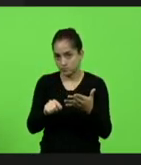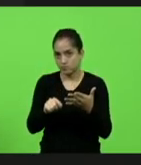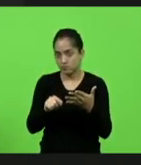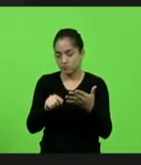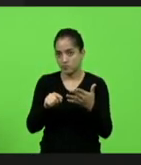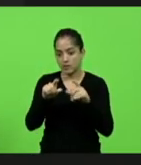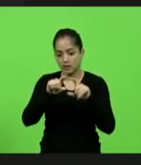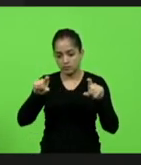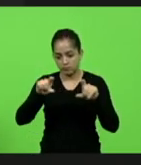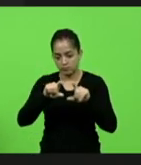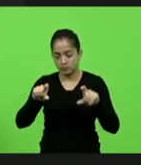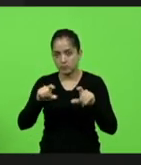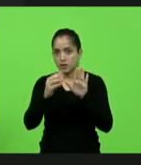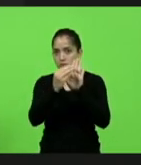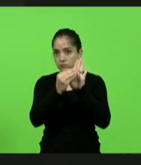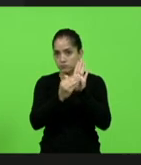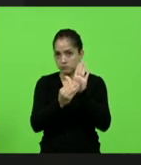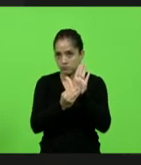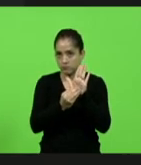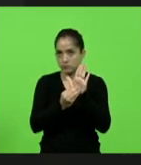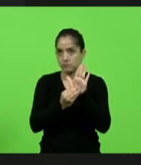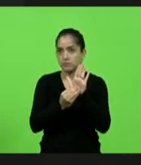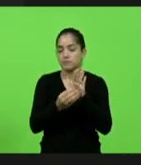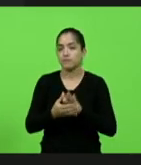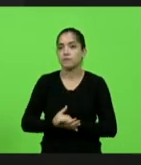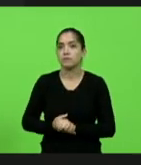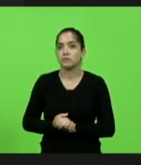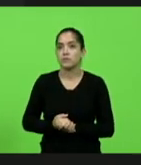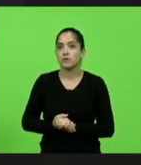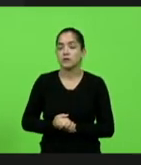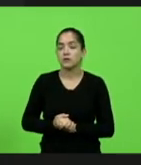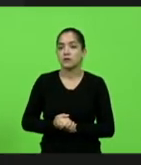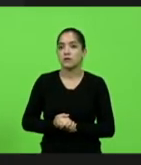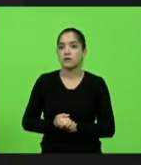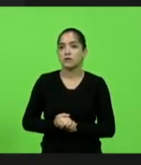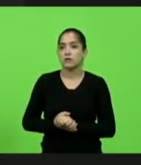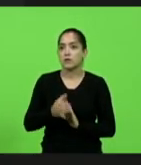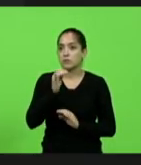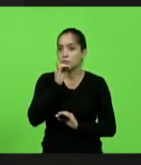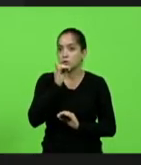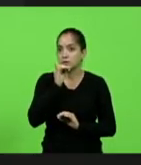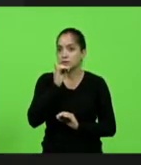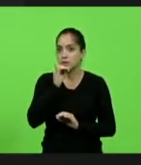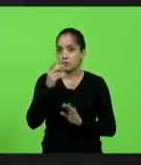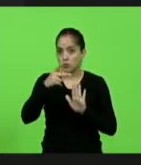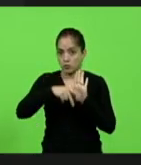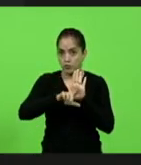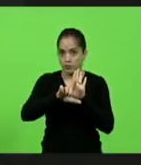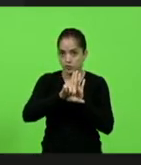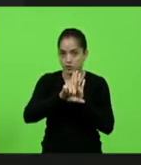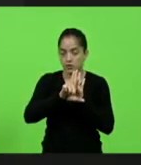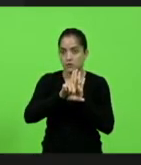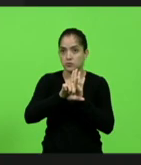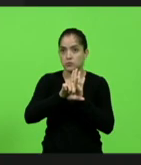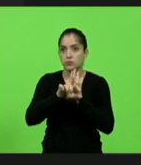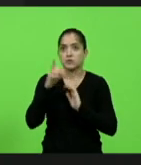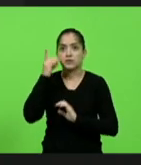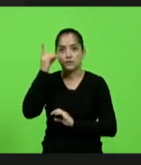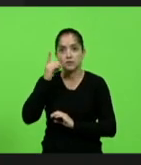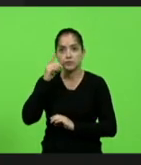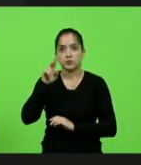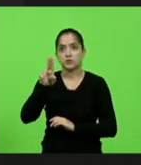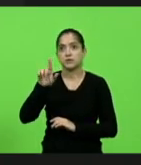parágrafos. Por exemplo... Mais um minuto, Alex. Ok. O projeto da deputada Luísa, que